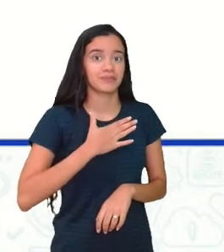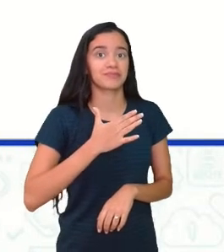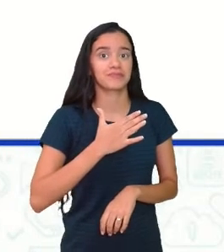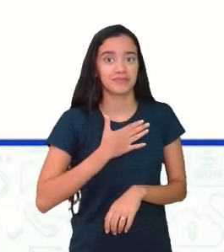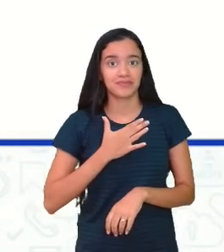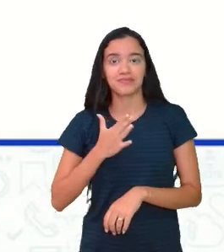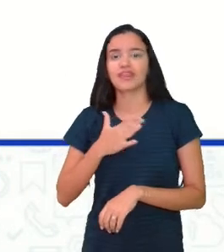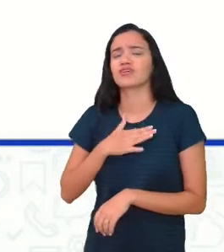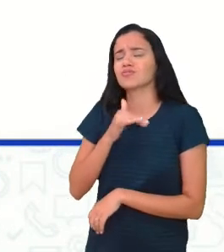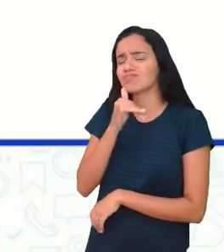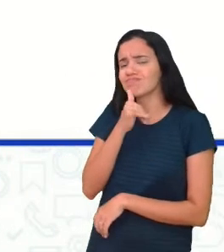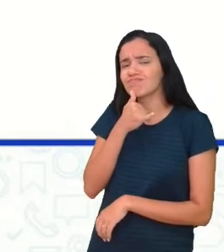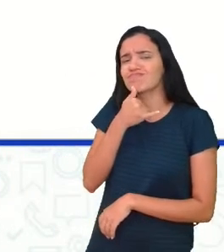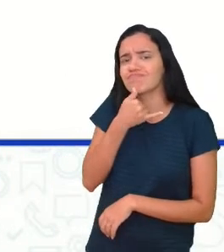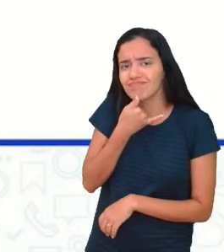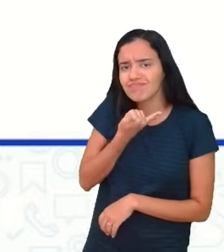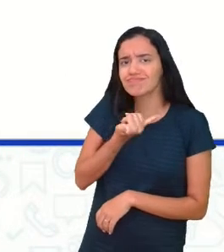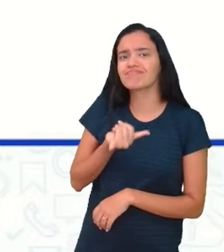Que